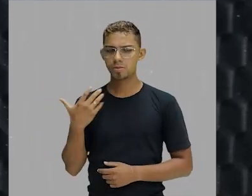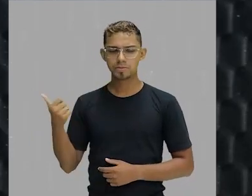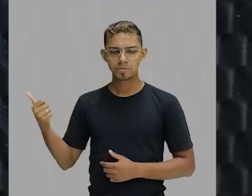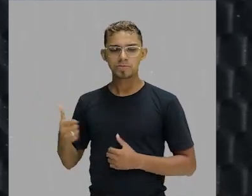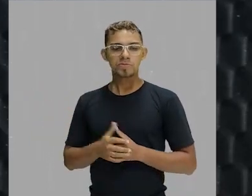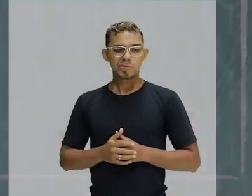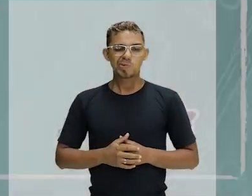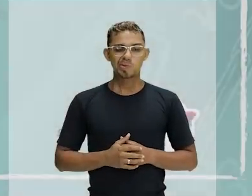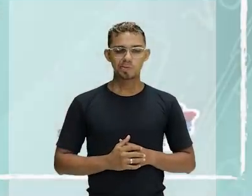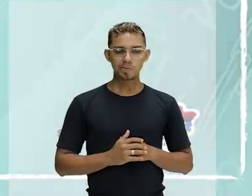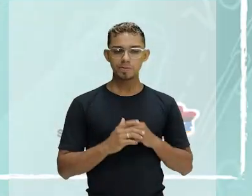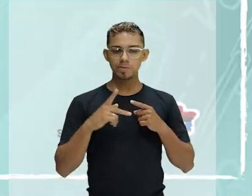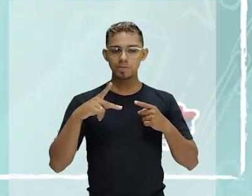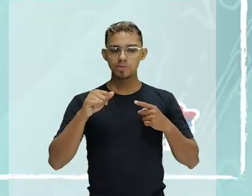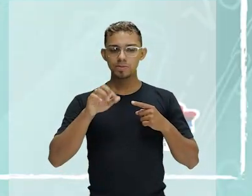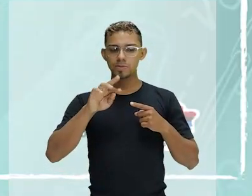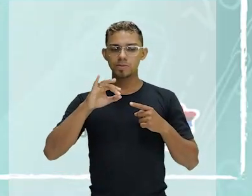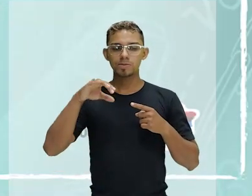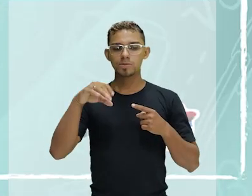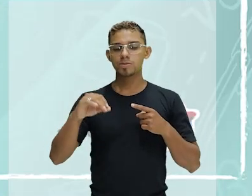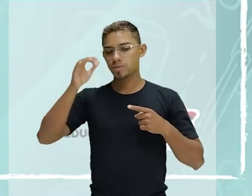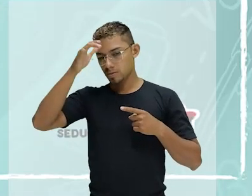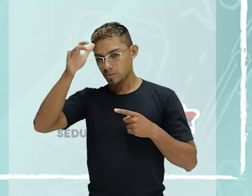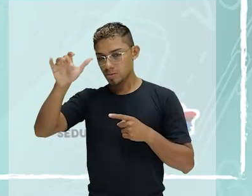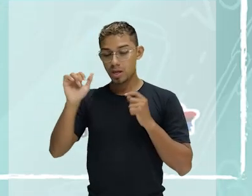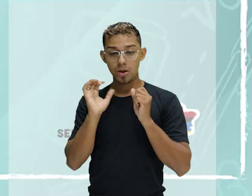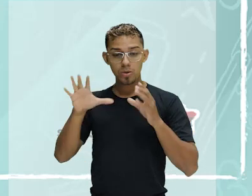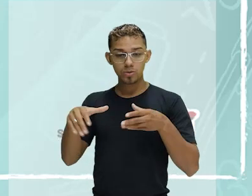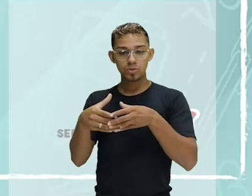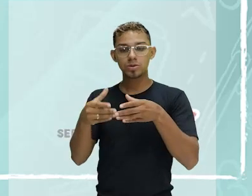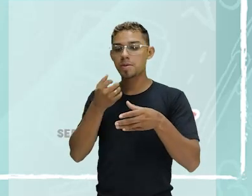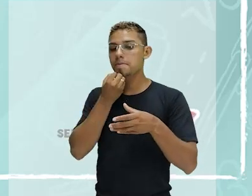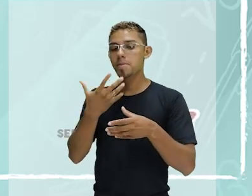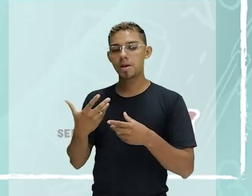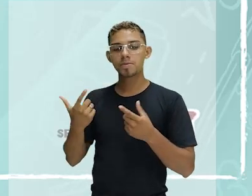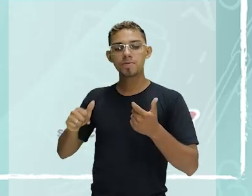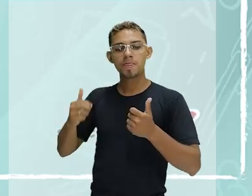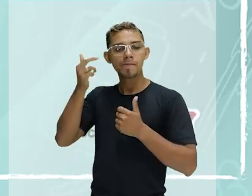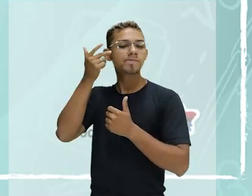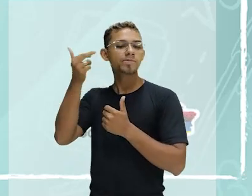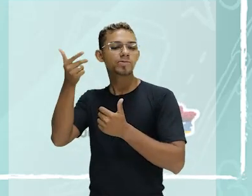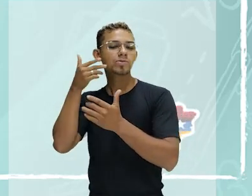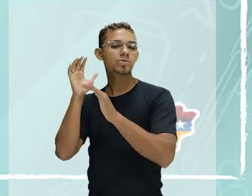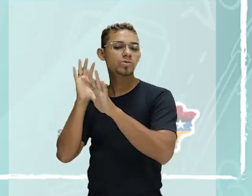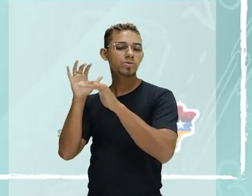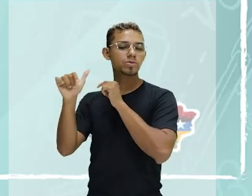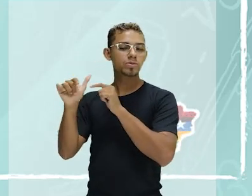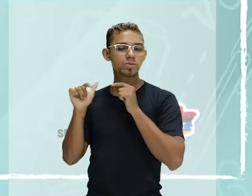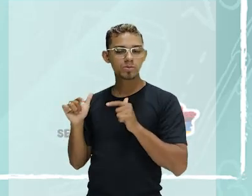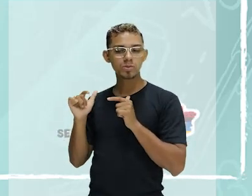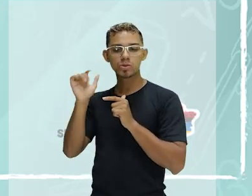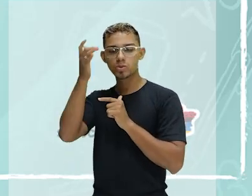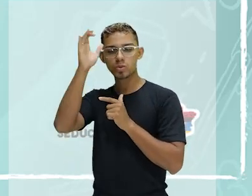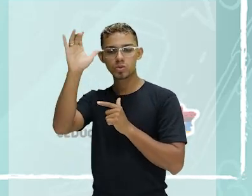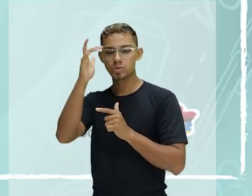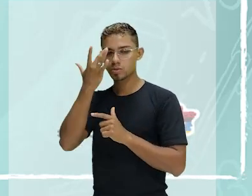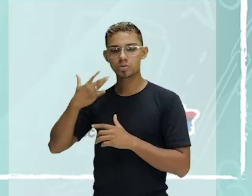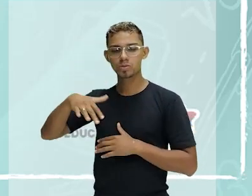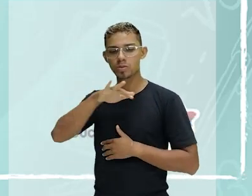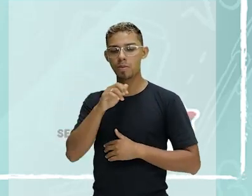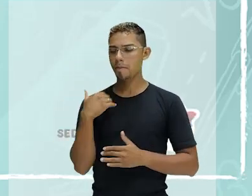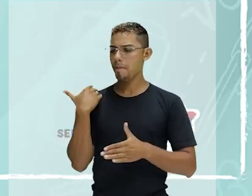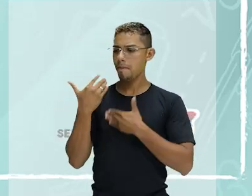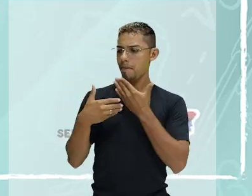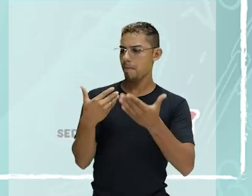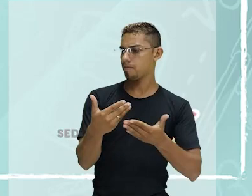conjunto de bens que trazem a história, a formação e a cultura de um povo. Entendam isso. Não é um processo